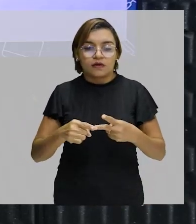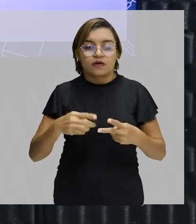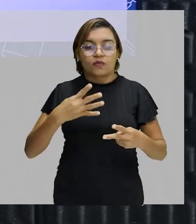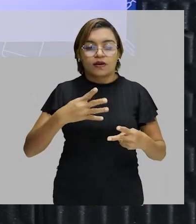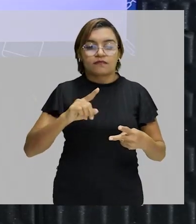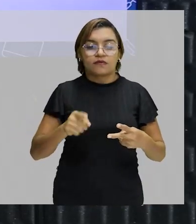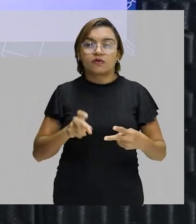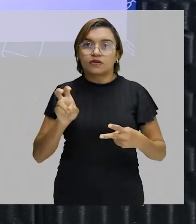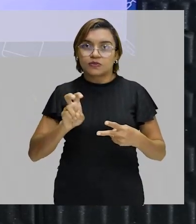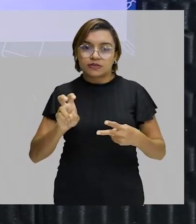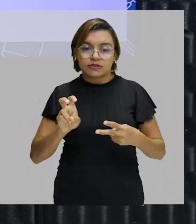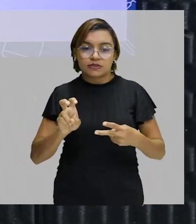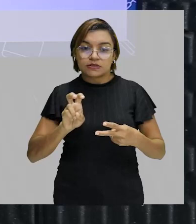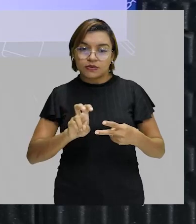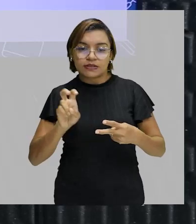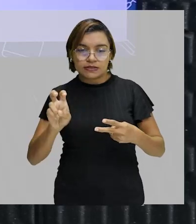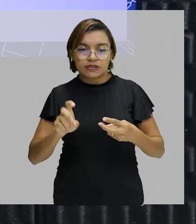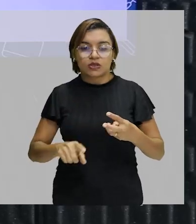4,55,